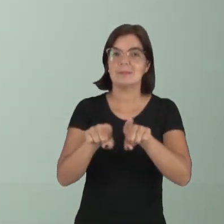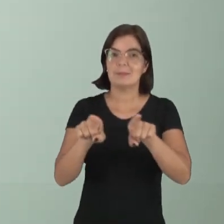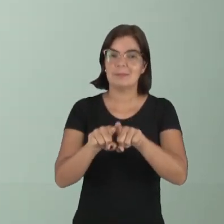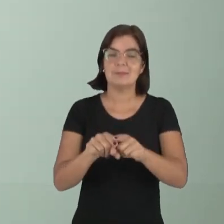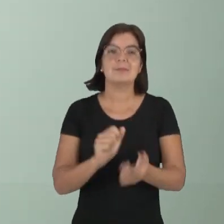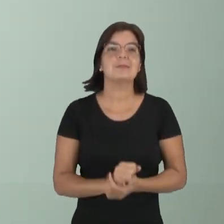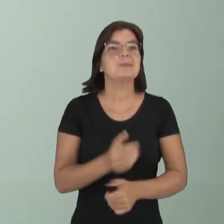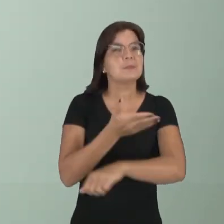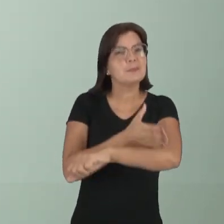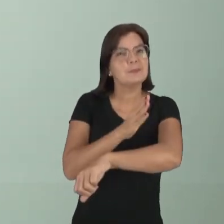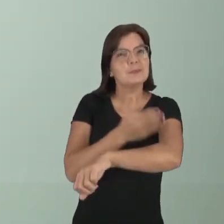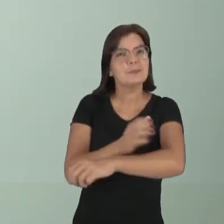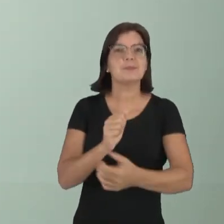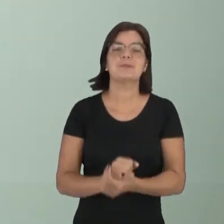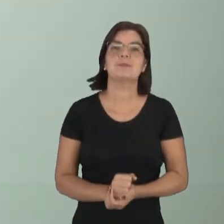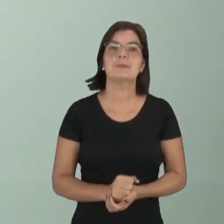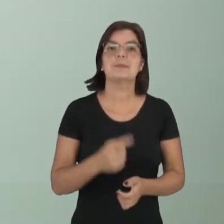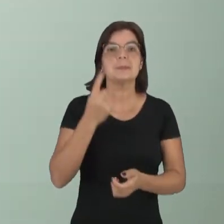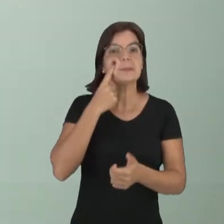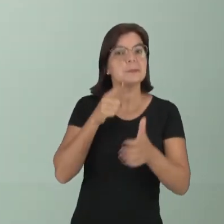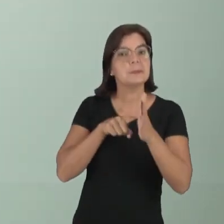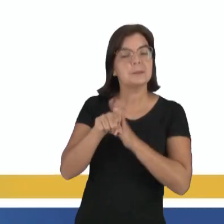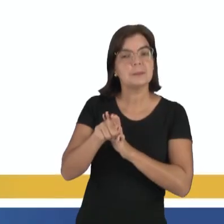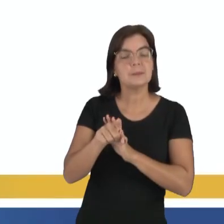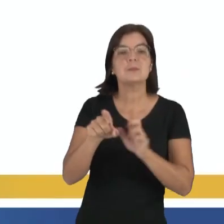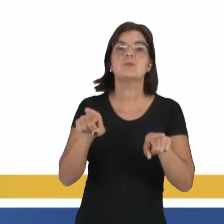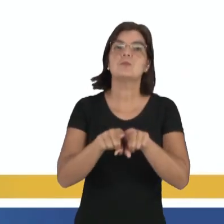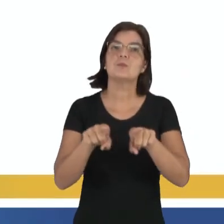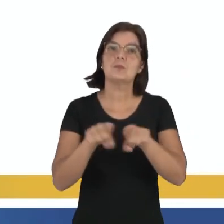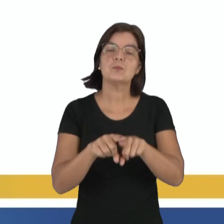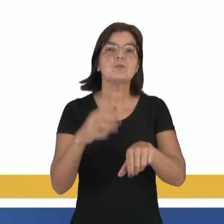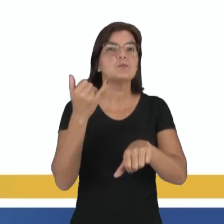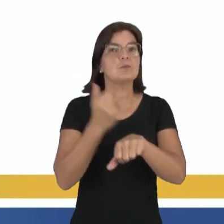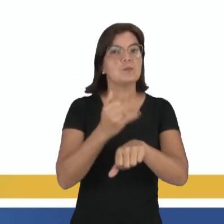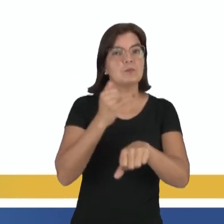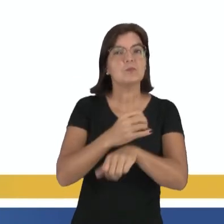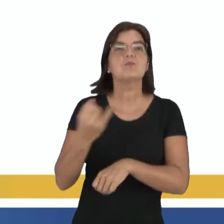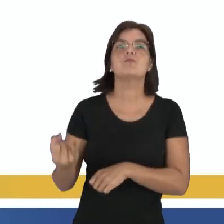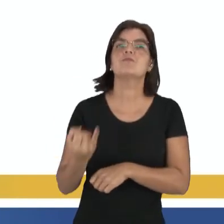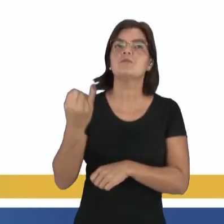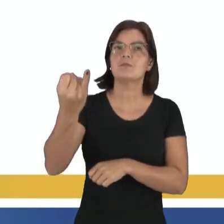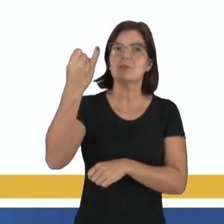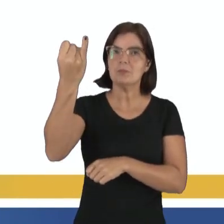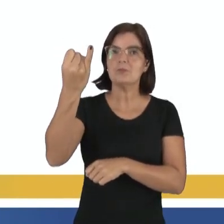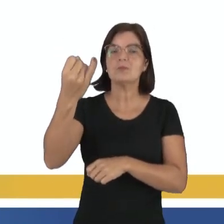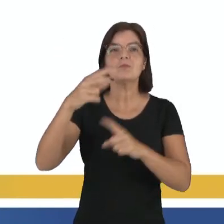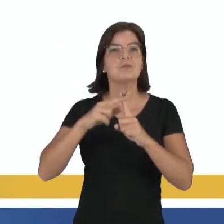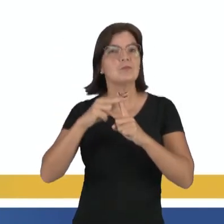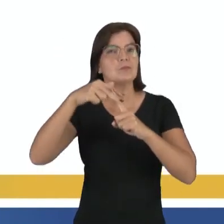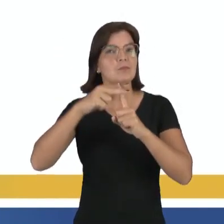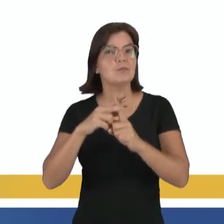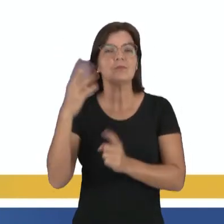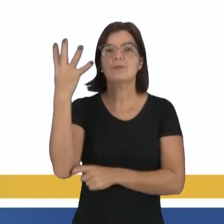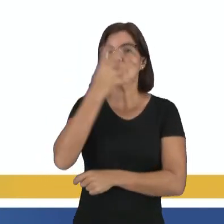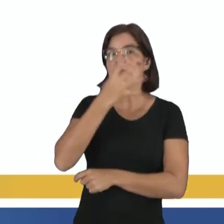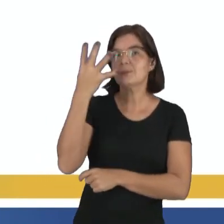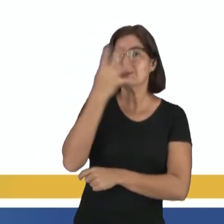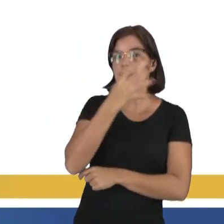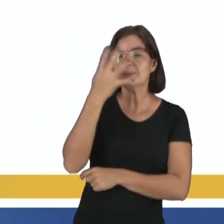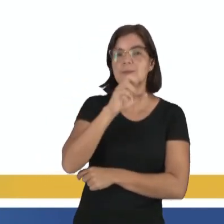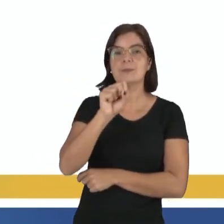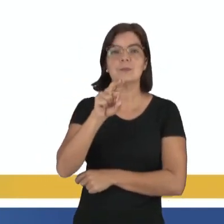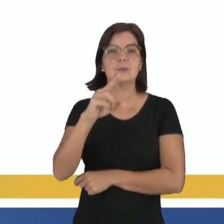do exercitando. Olha só, primeira questão, mineral de suma importância para o envasamento de